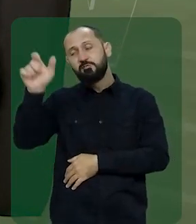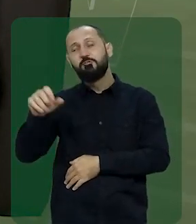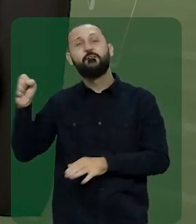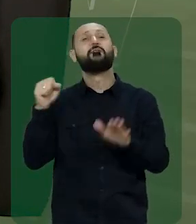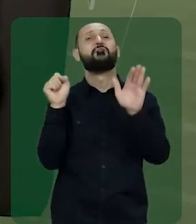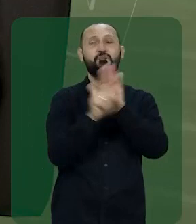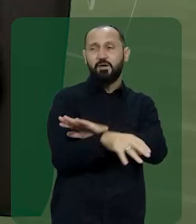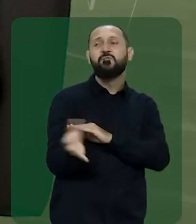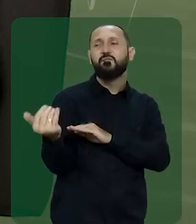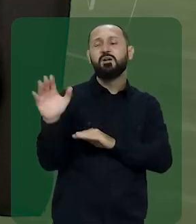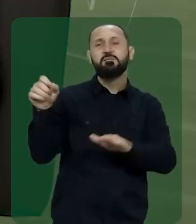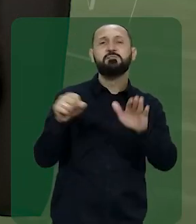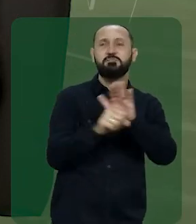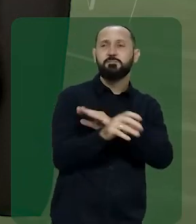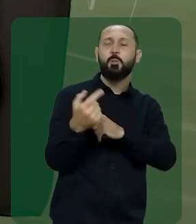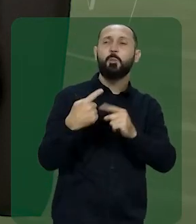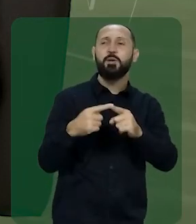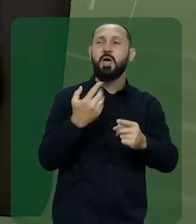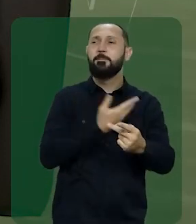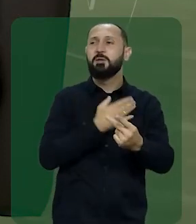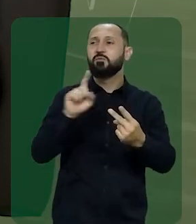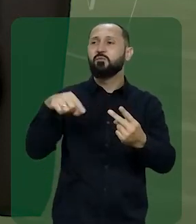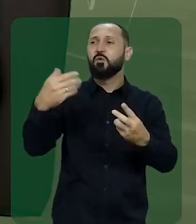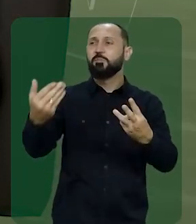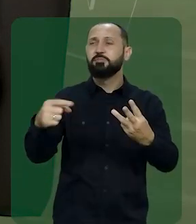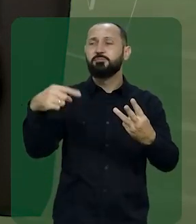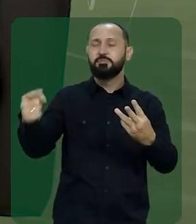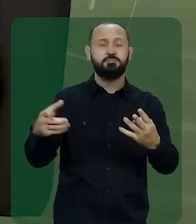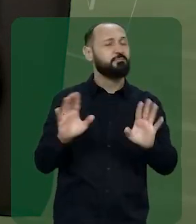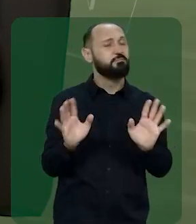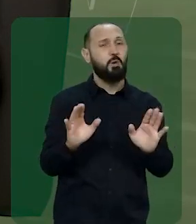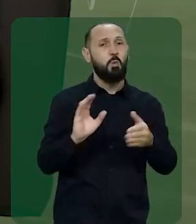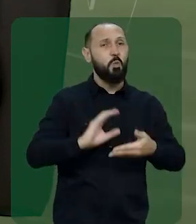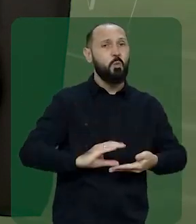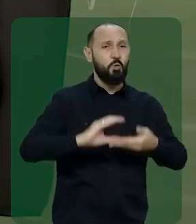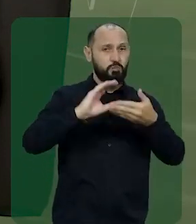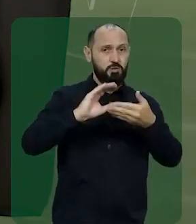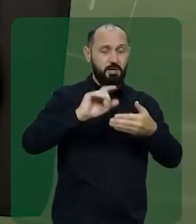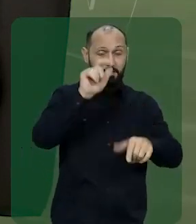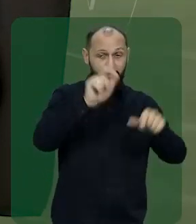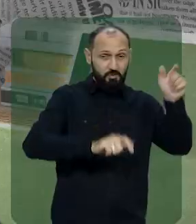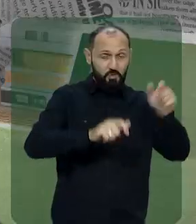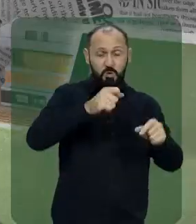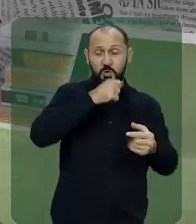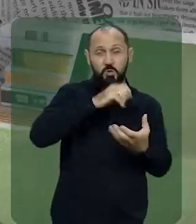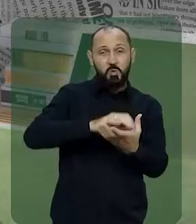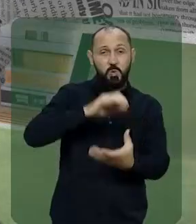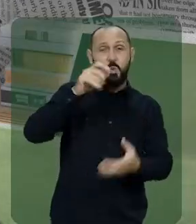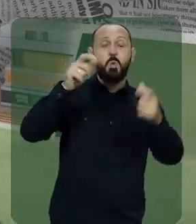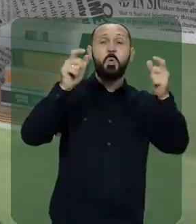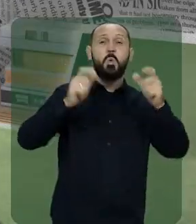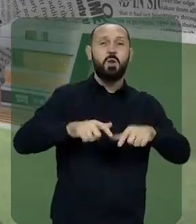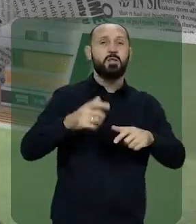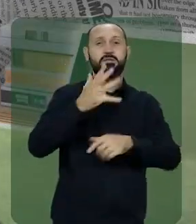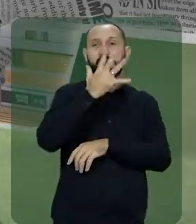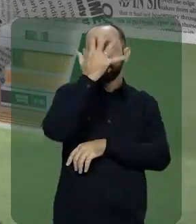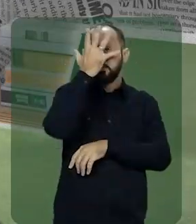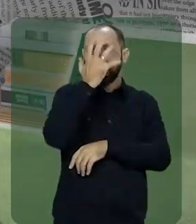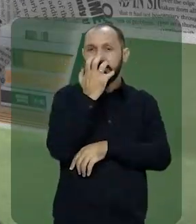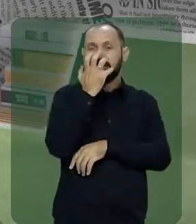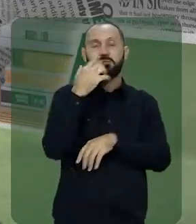têm comprometimento e que têm condições de aprender e de atuar. Não dá para ser assim, vamos colocar fulano ou